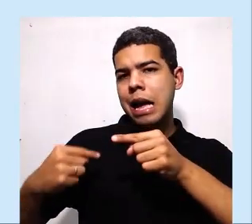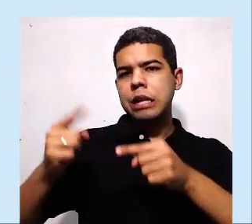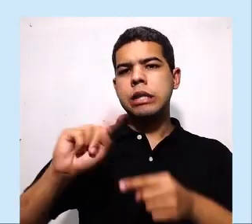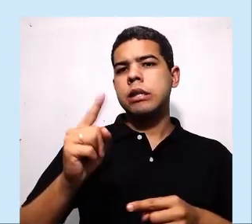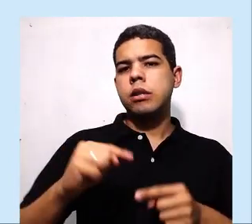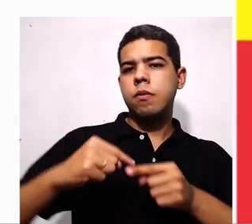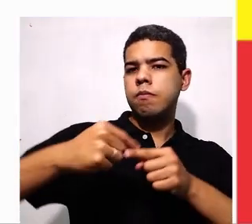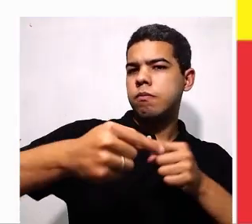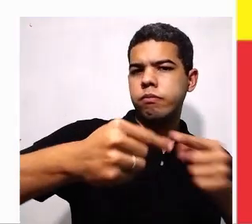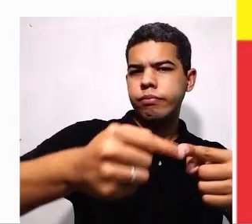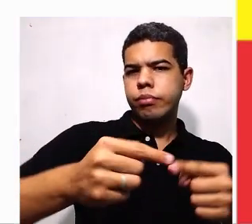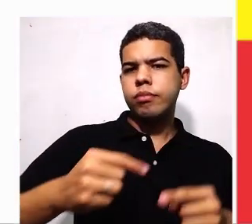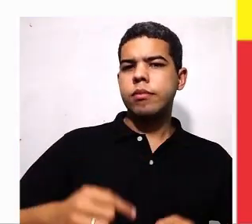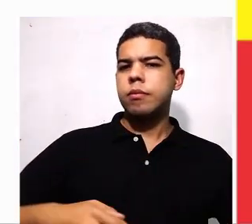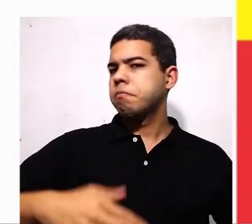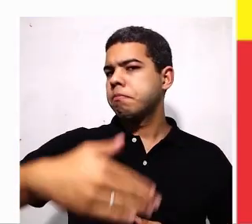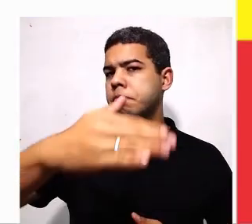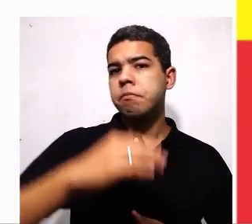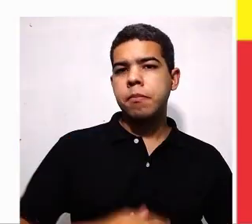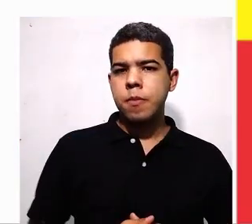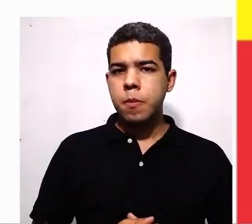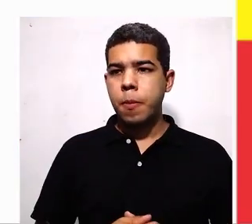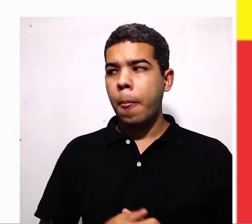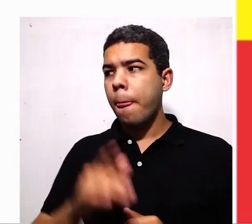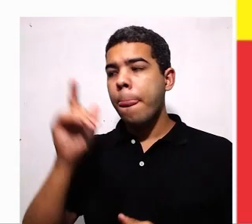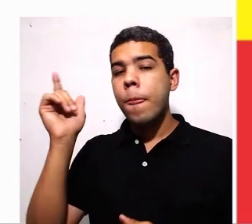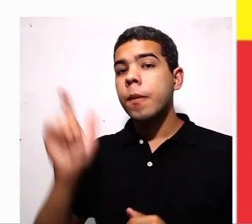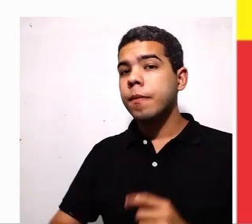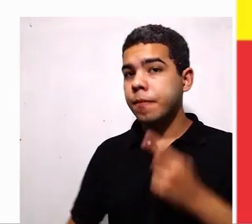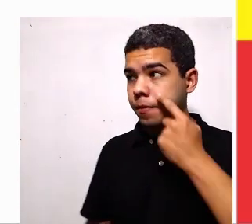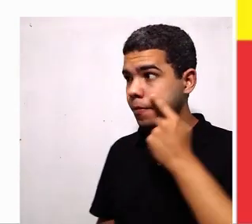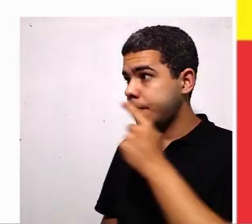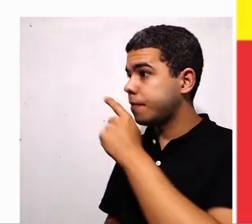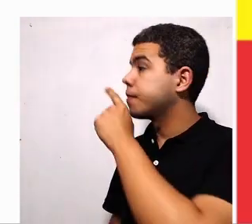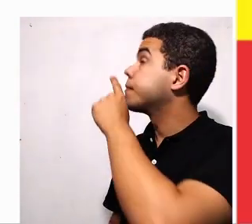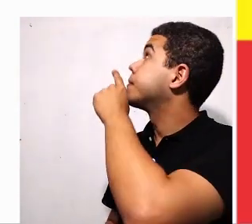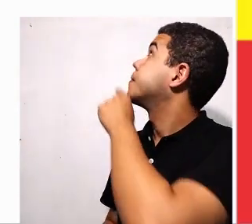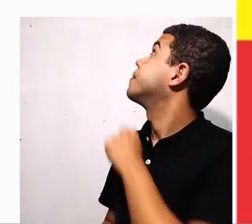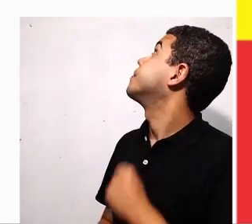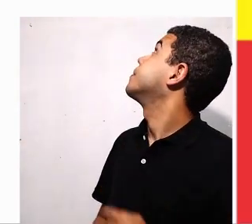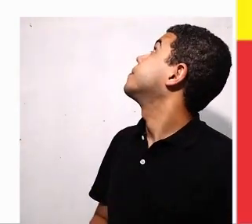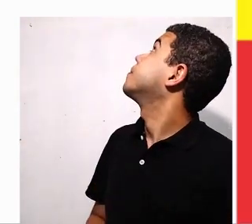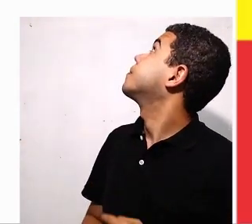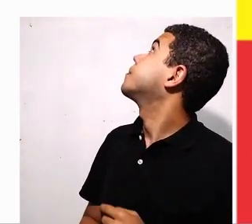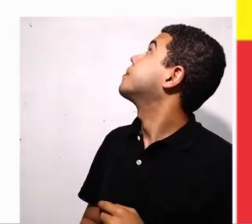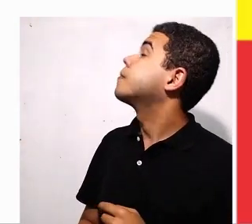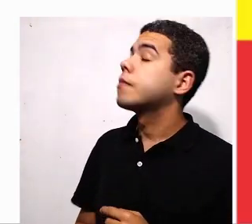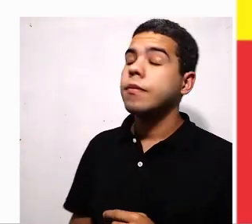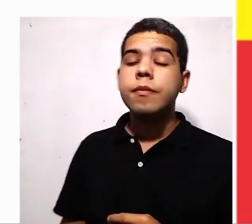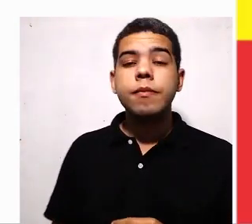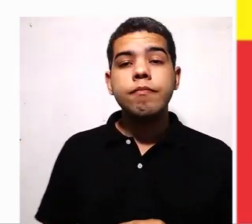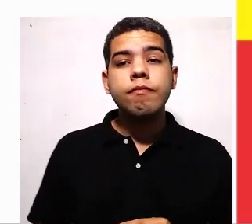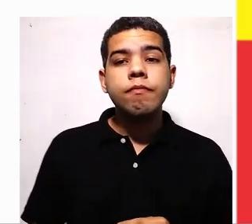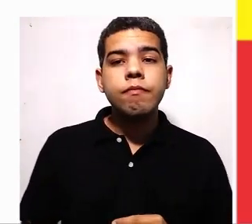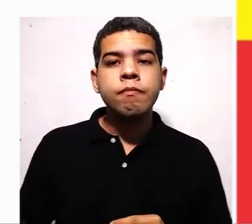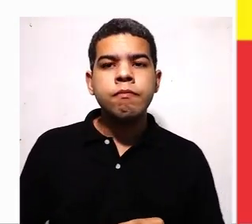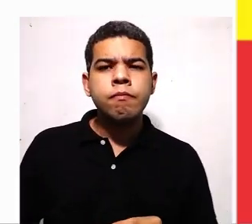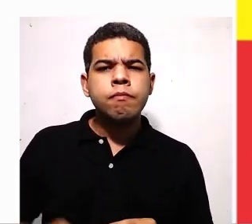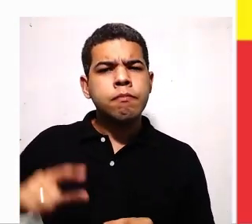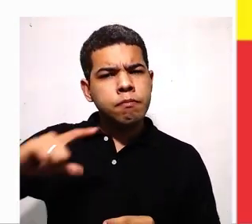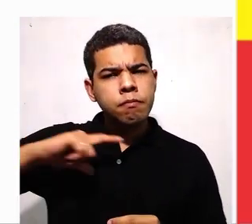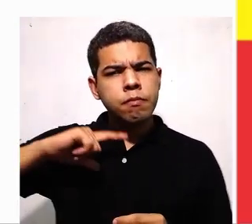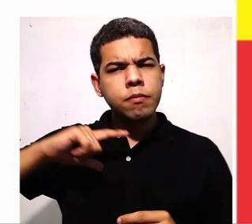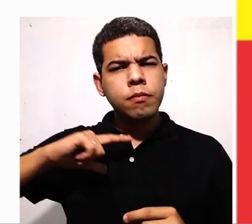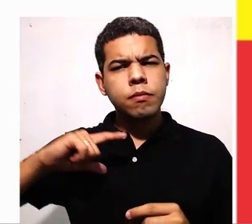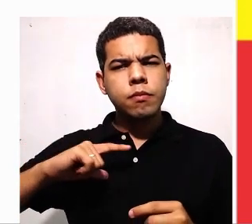anterior. Veja na tela de vocês mais um exemplo. Então, ó, você observa aí que